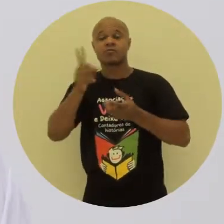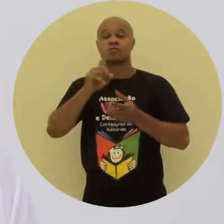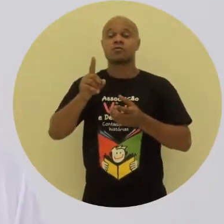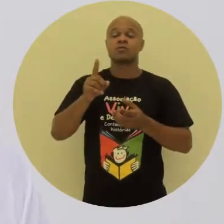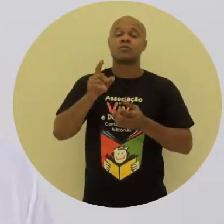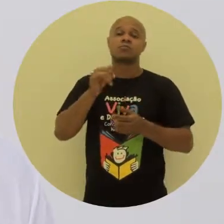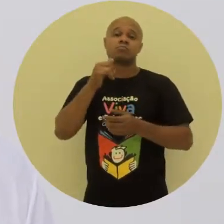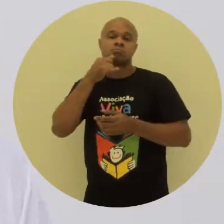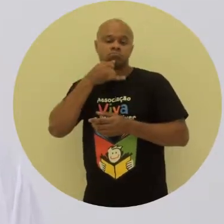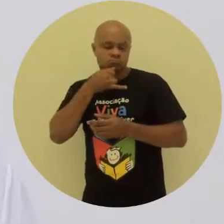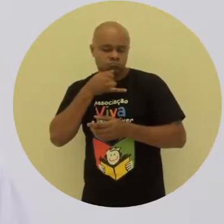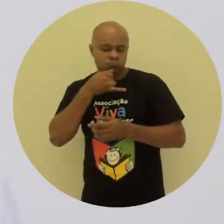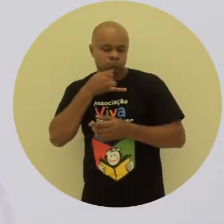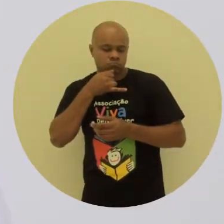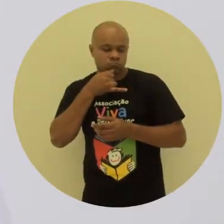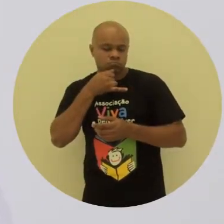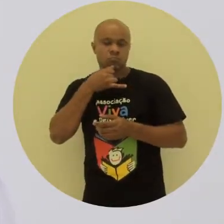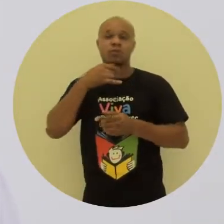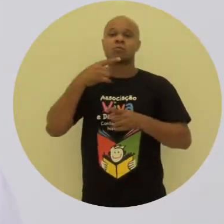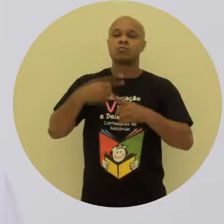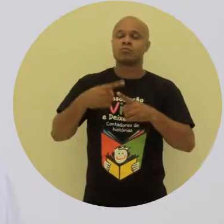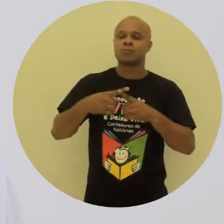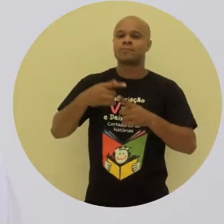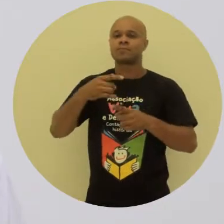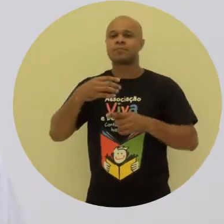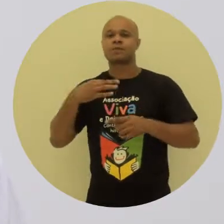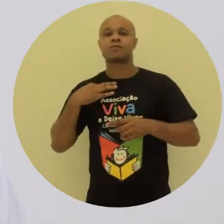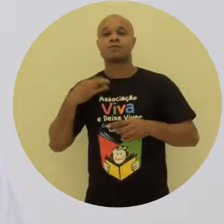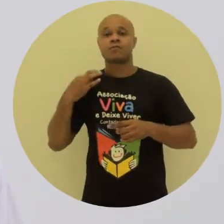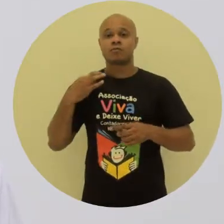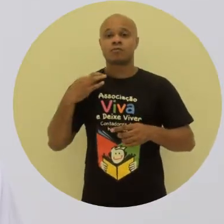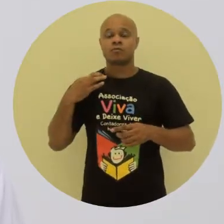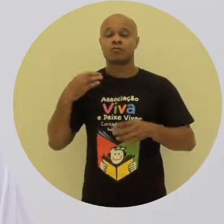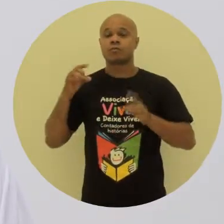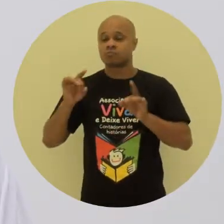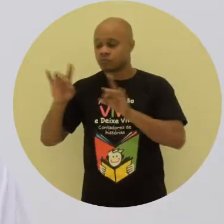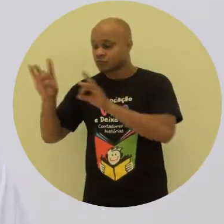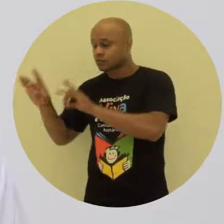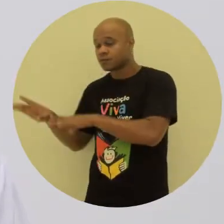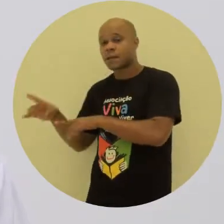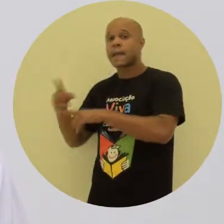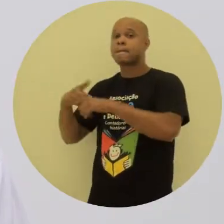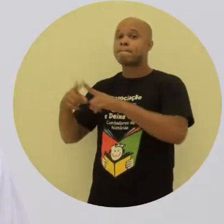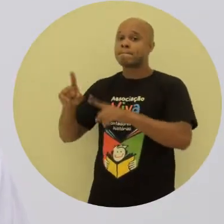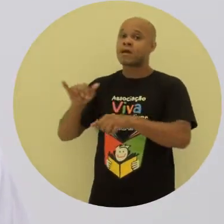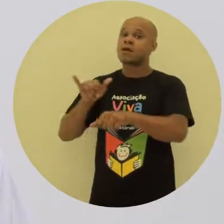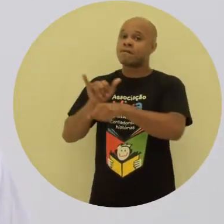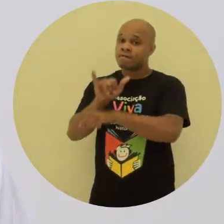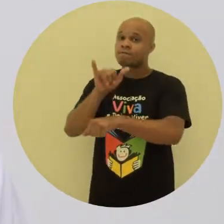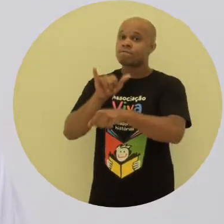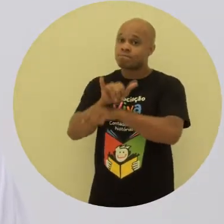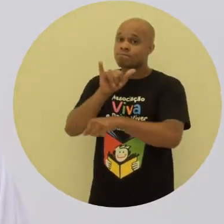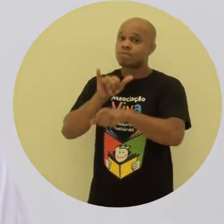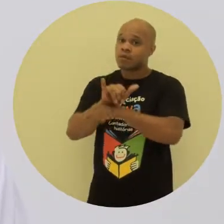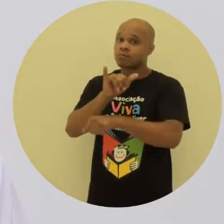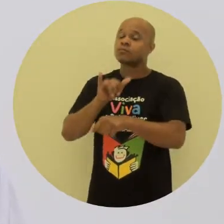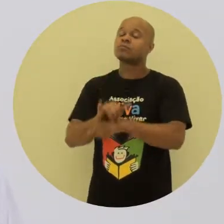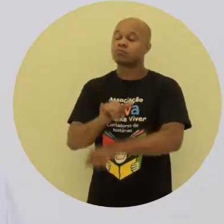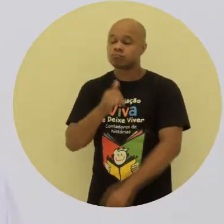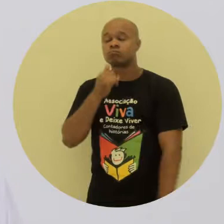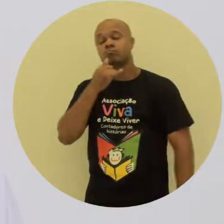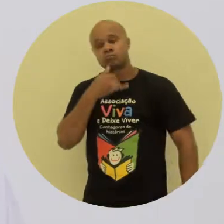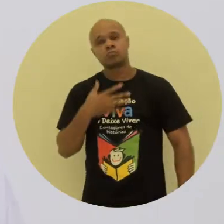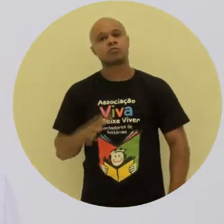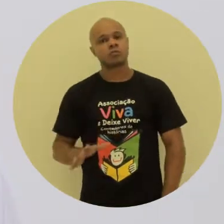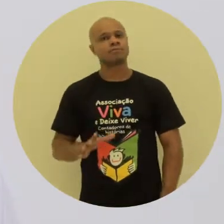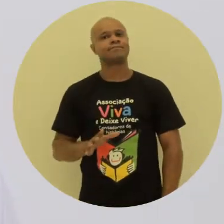nós não ficamos tristes com a desistência dos voluntários, mas sim com as ausências. Eu digo sempre que o voluntário